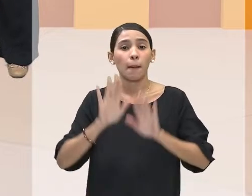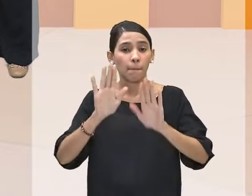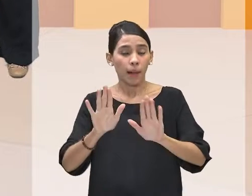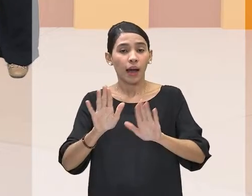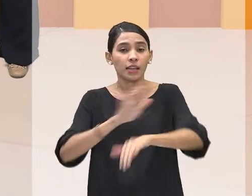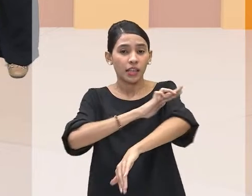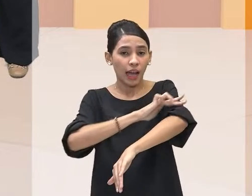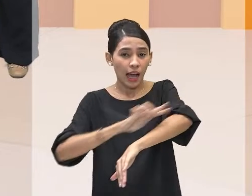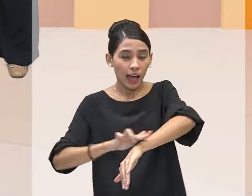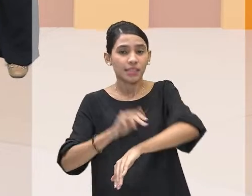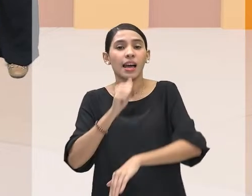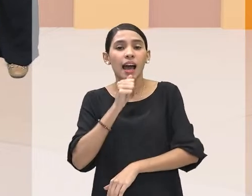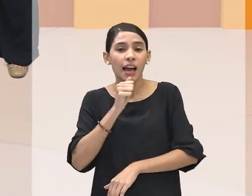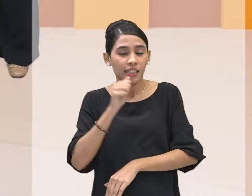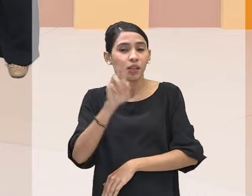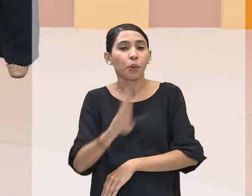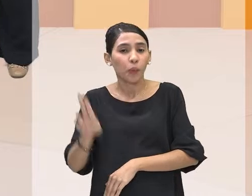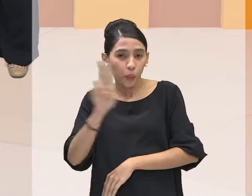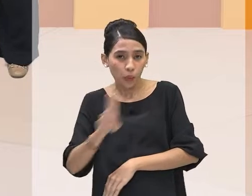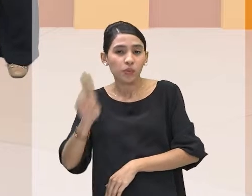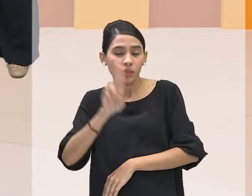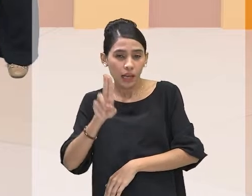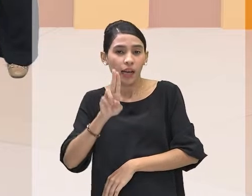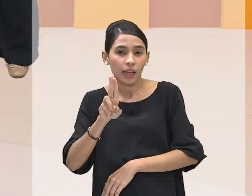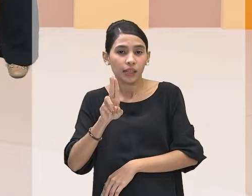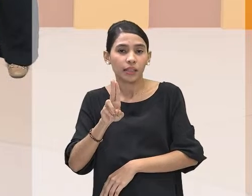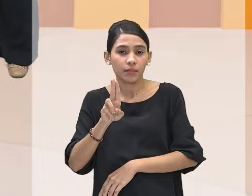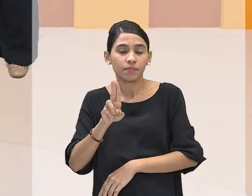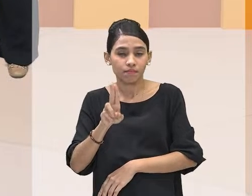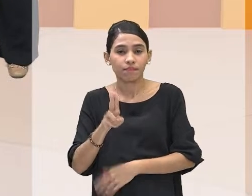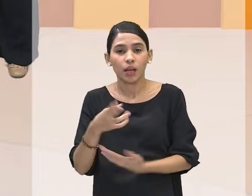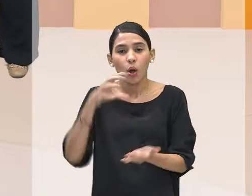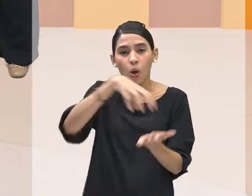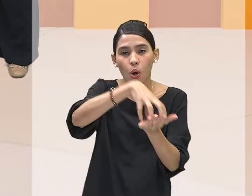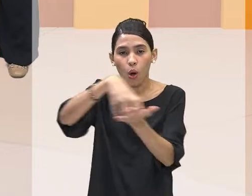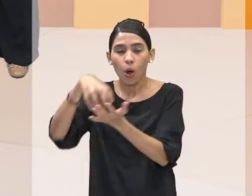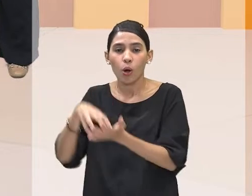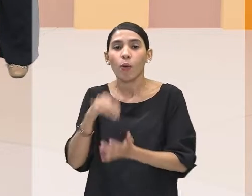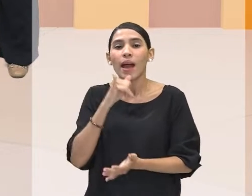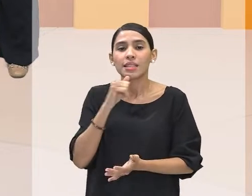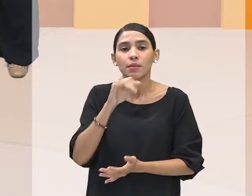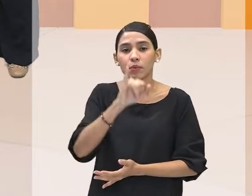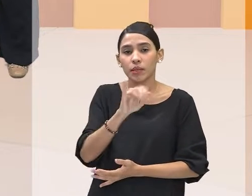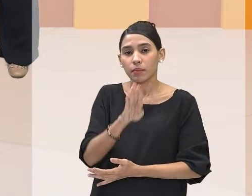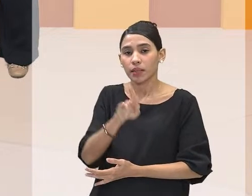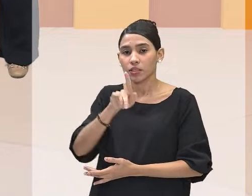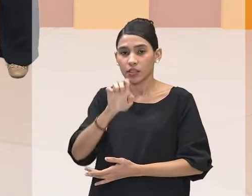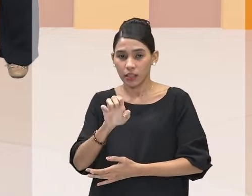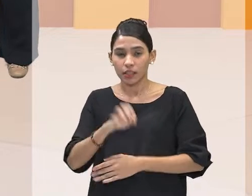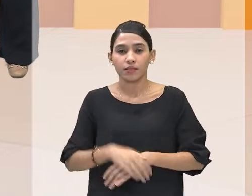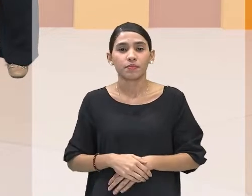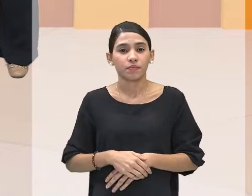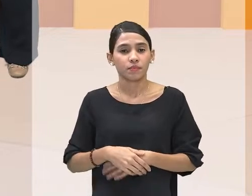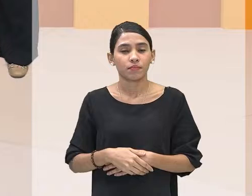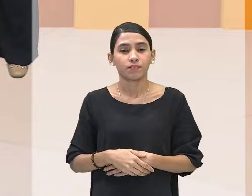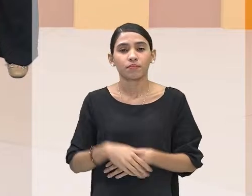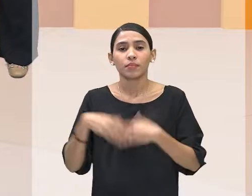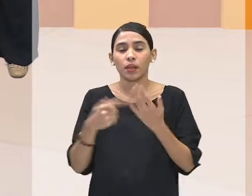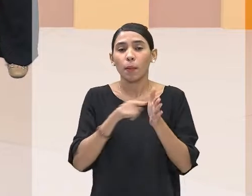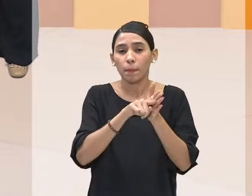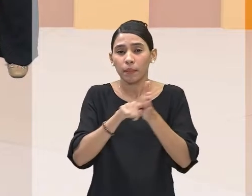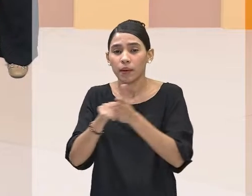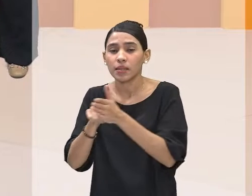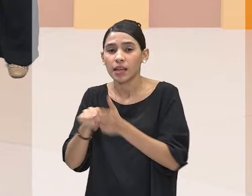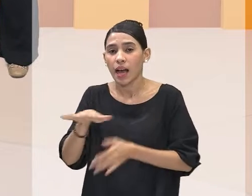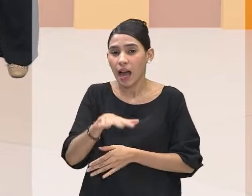raça ainda é utilizado por órgãos feito o IBGE. E a gente vai então recorrer à